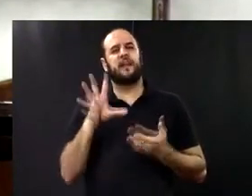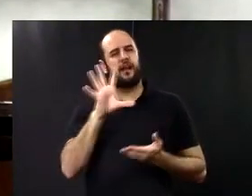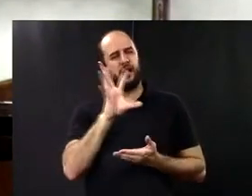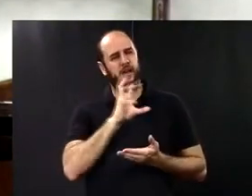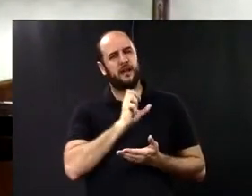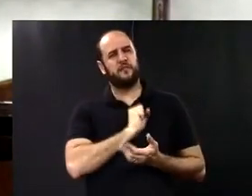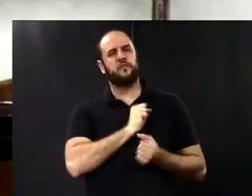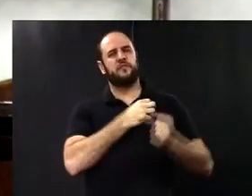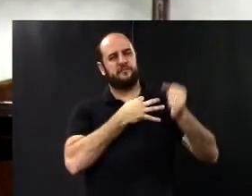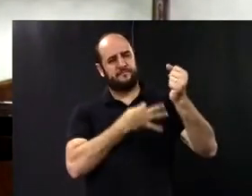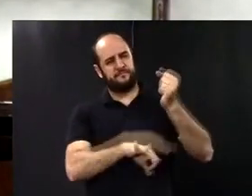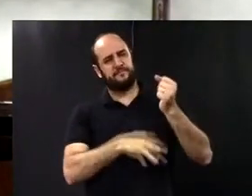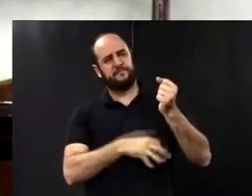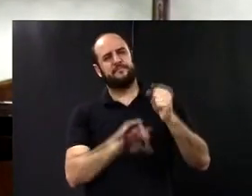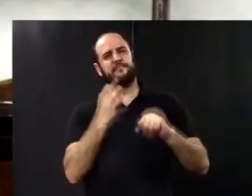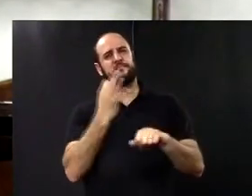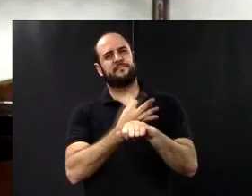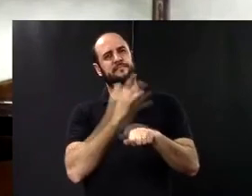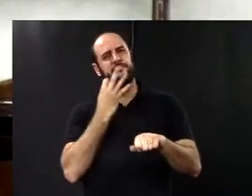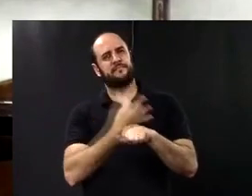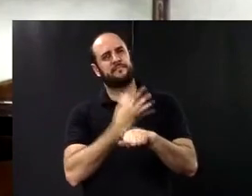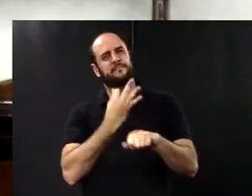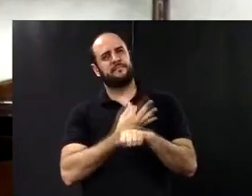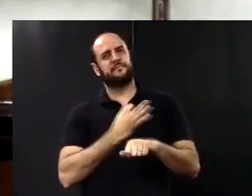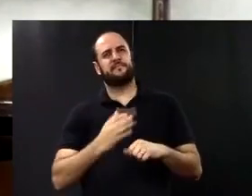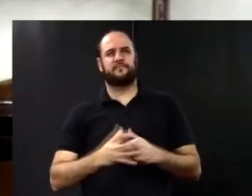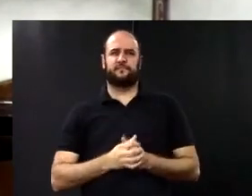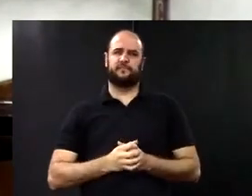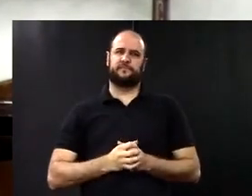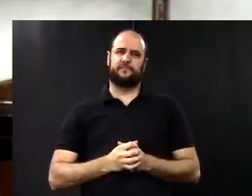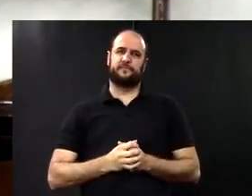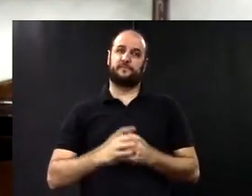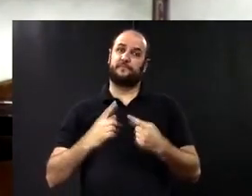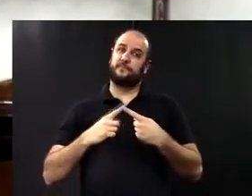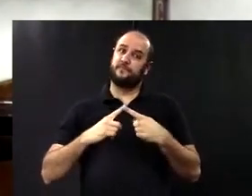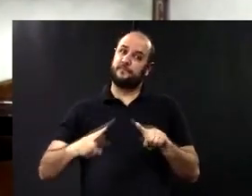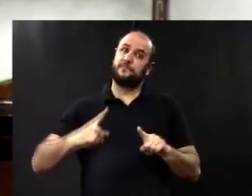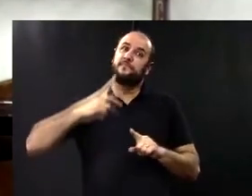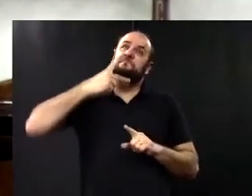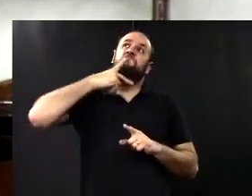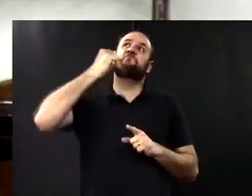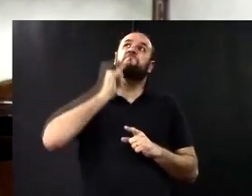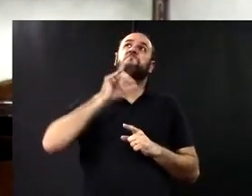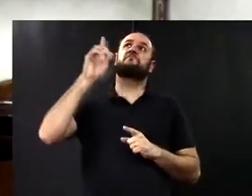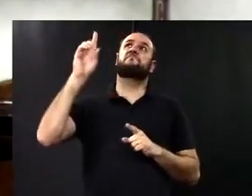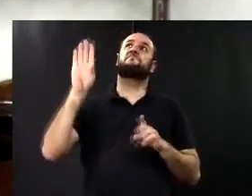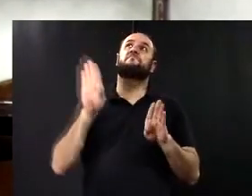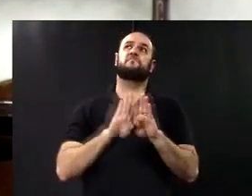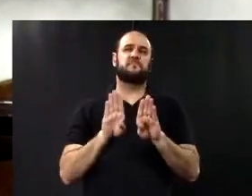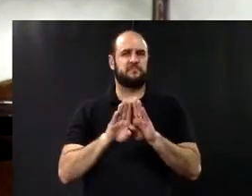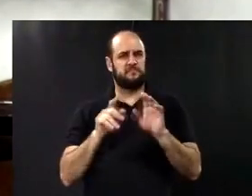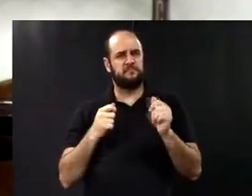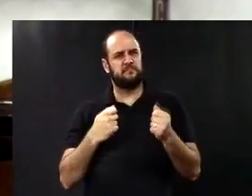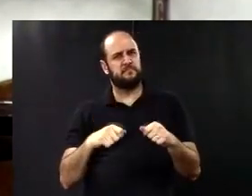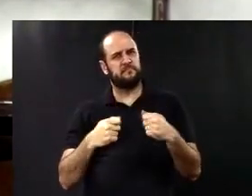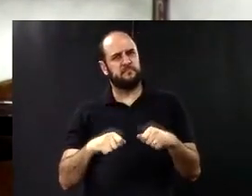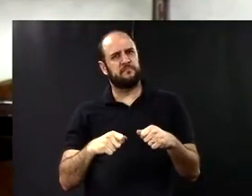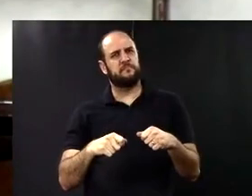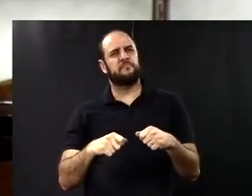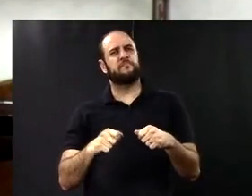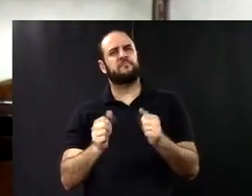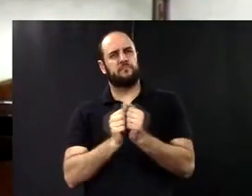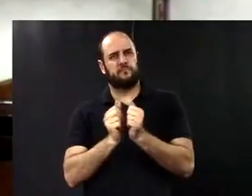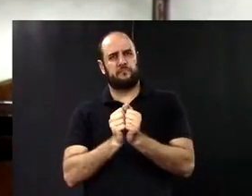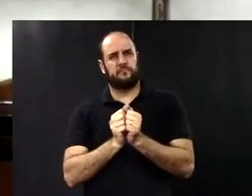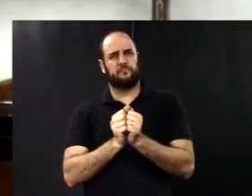a disciplina que vem dele. Mas o pai também precisa fazer com que essa disciplina seja diante